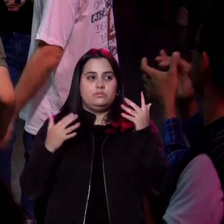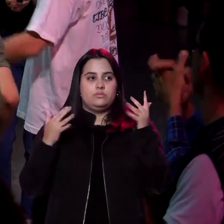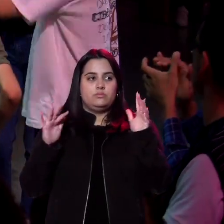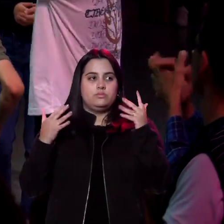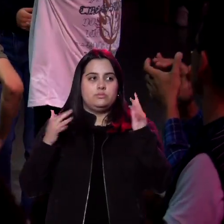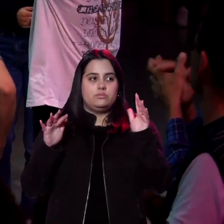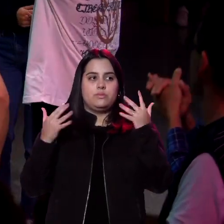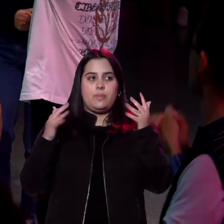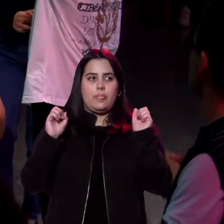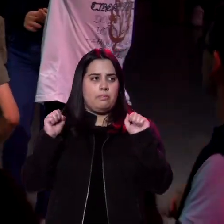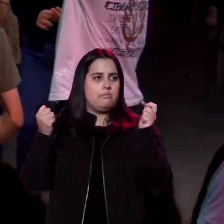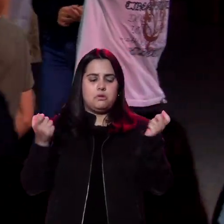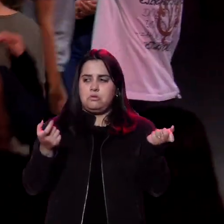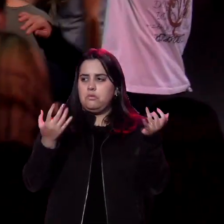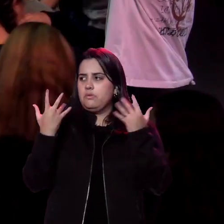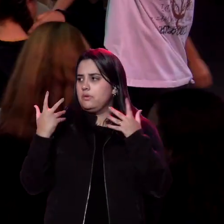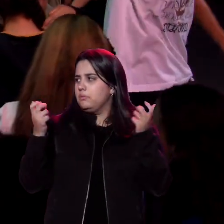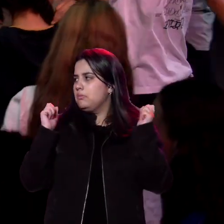Venha.